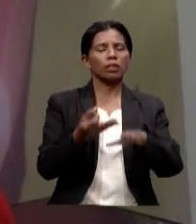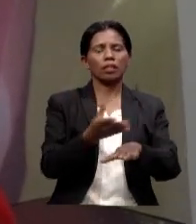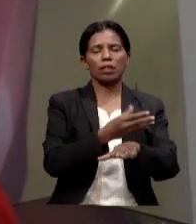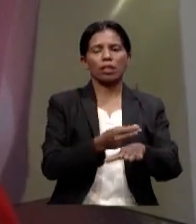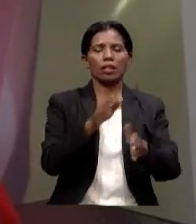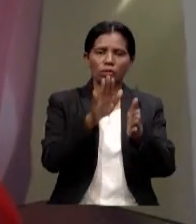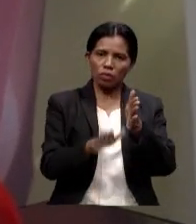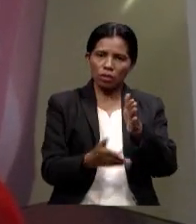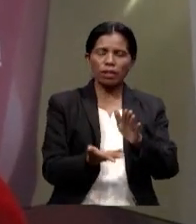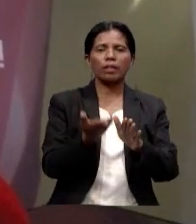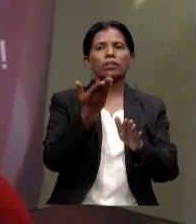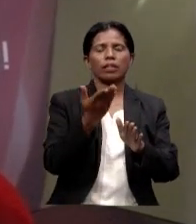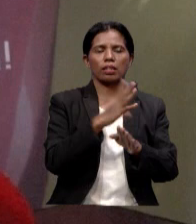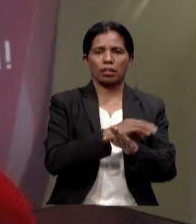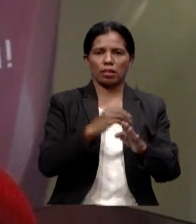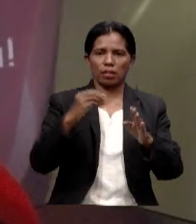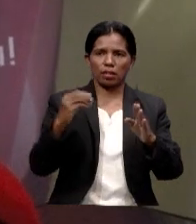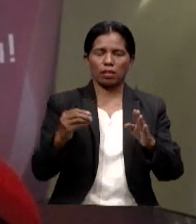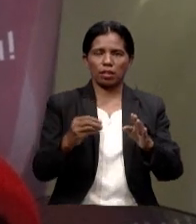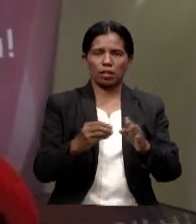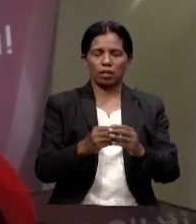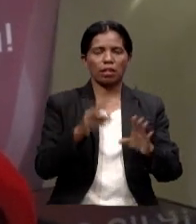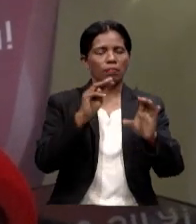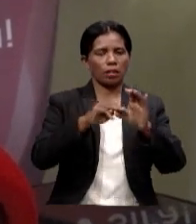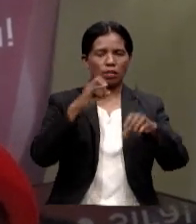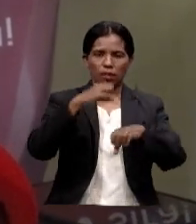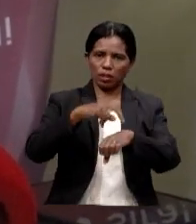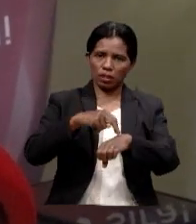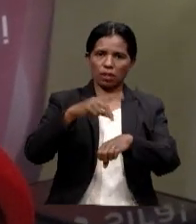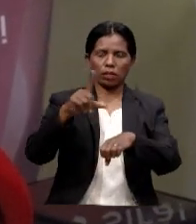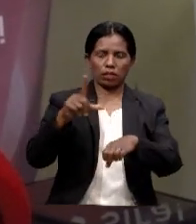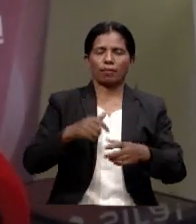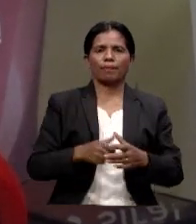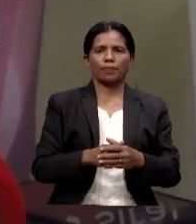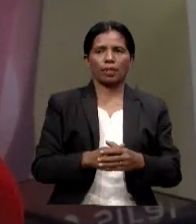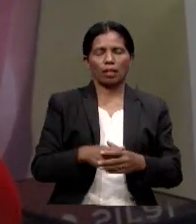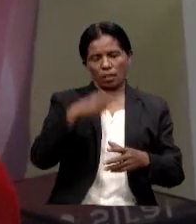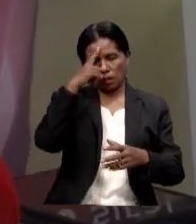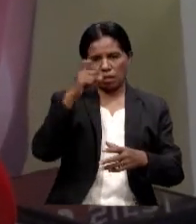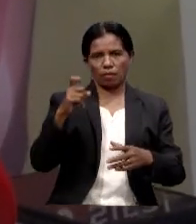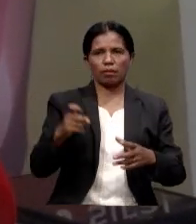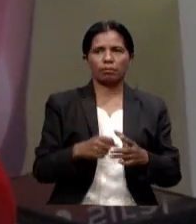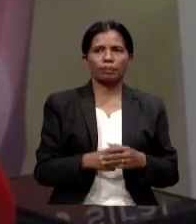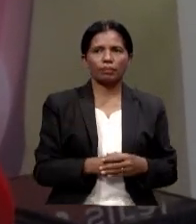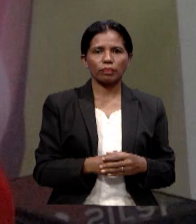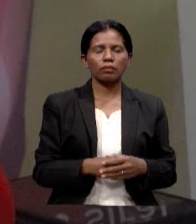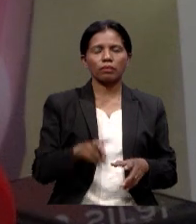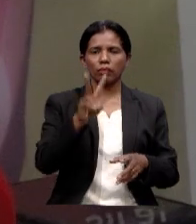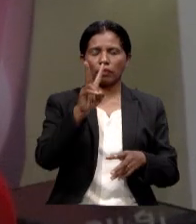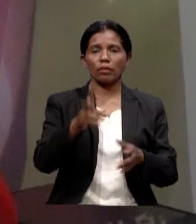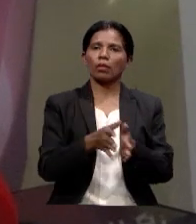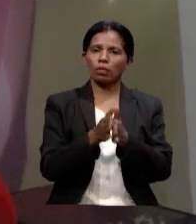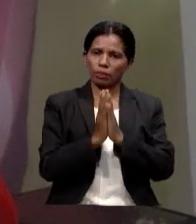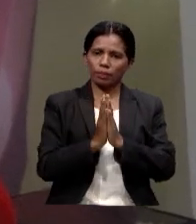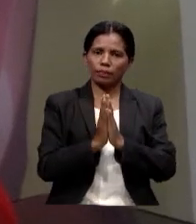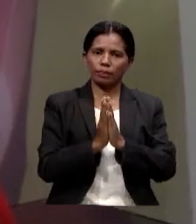cohatun, né, depende mais da ira a mercado internacional. Também de facto, ira nela ira, que rua, uso para